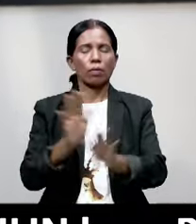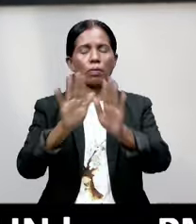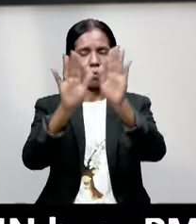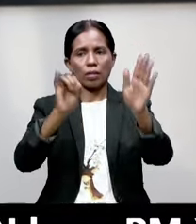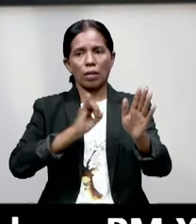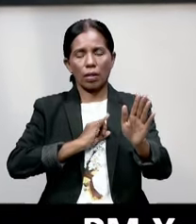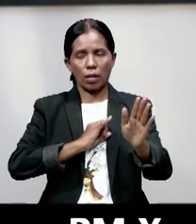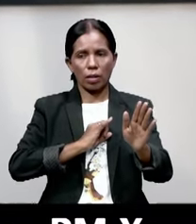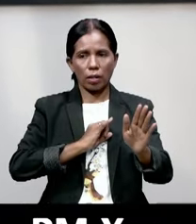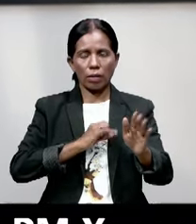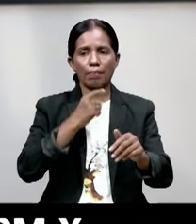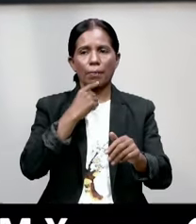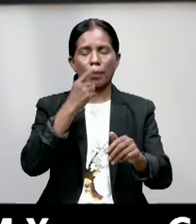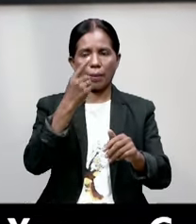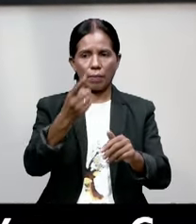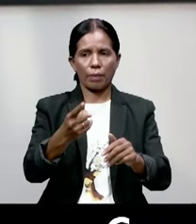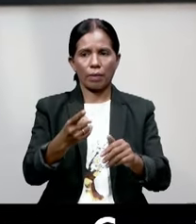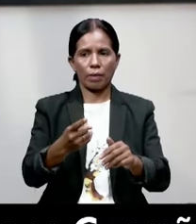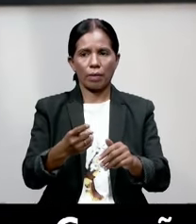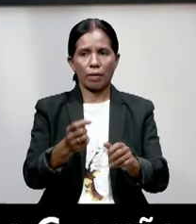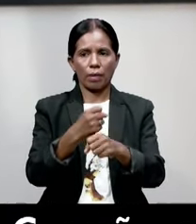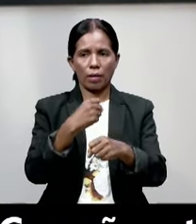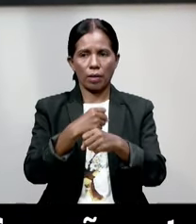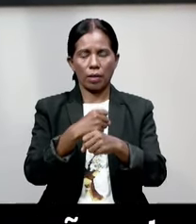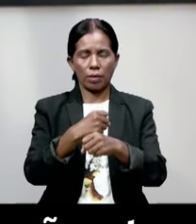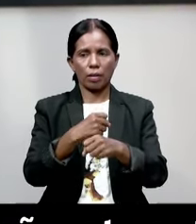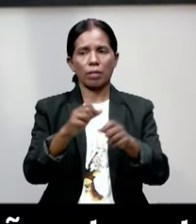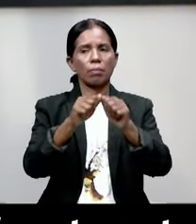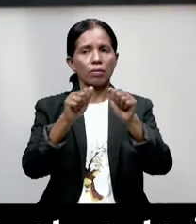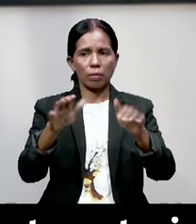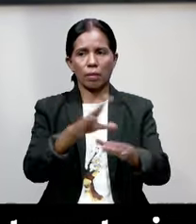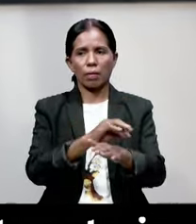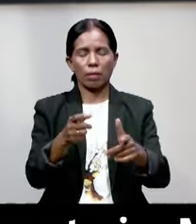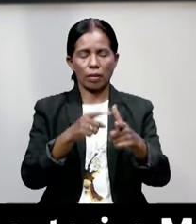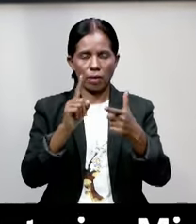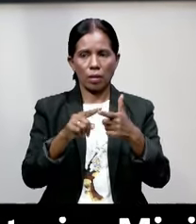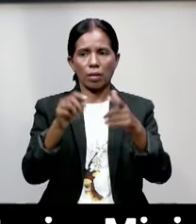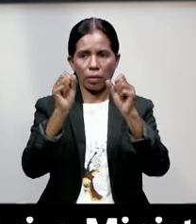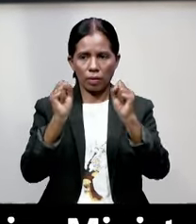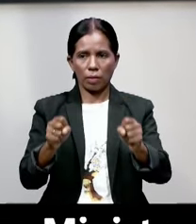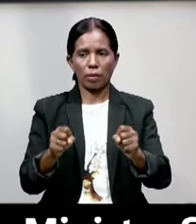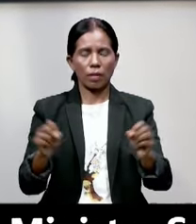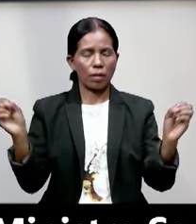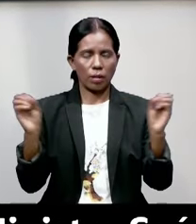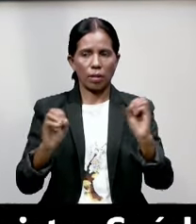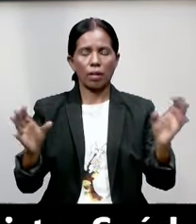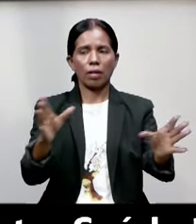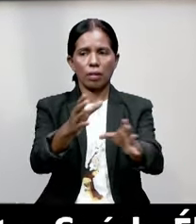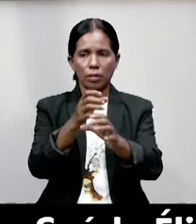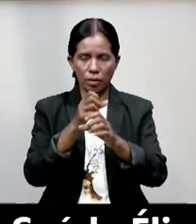ao decreta, ao dia, ao admissibilidade. Para tu bele lacimo